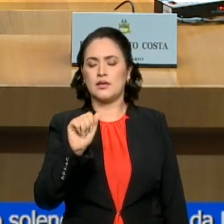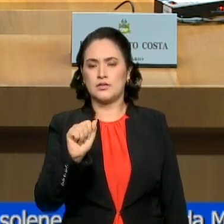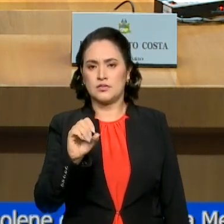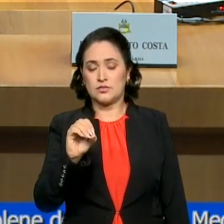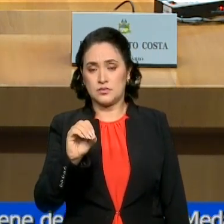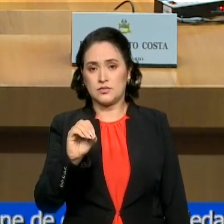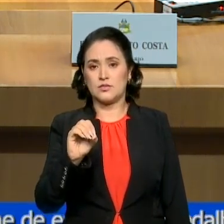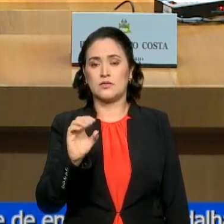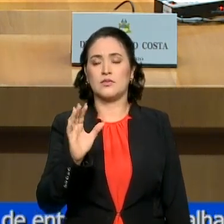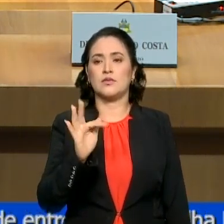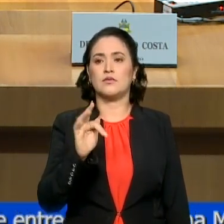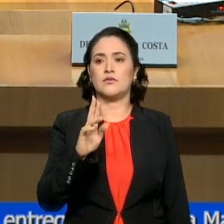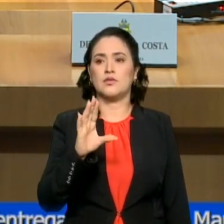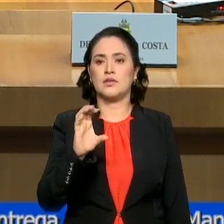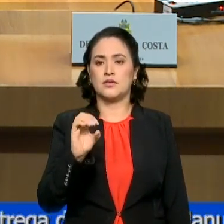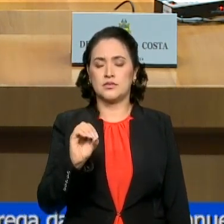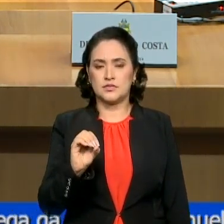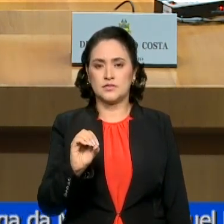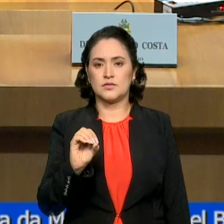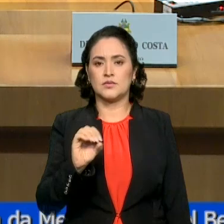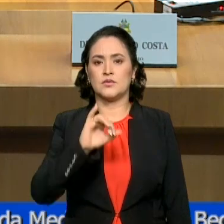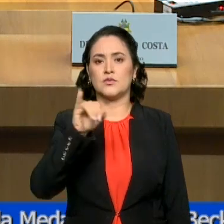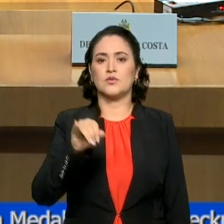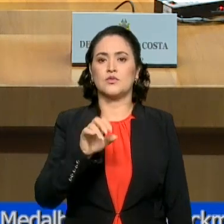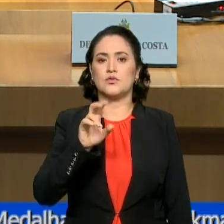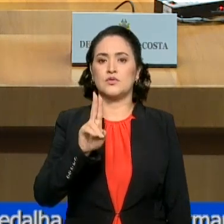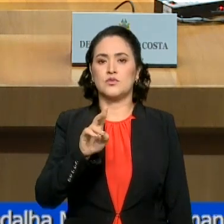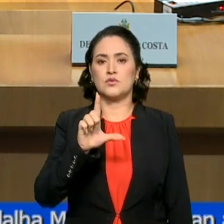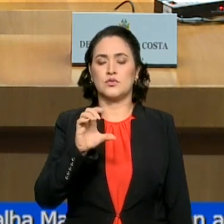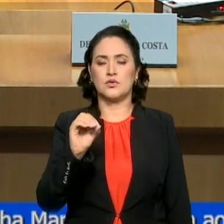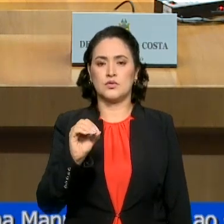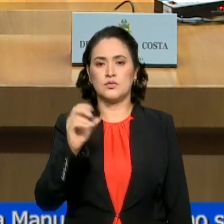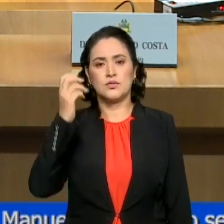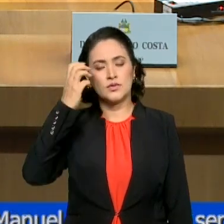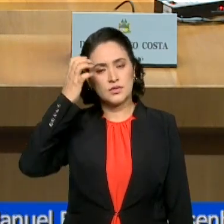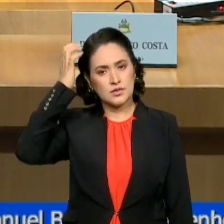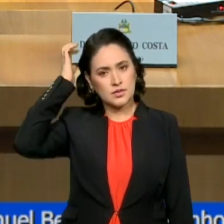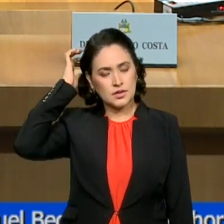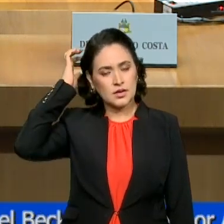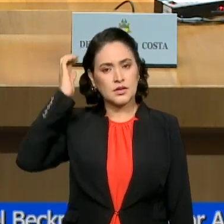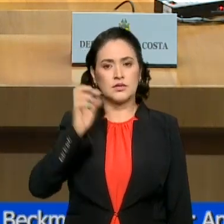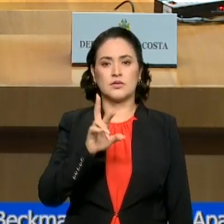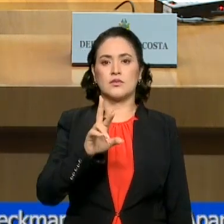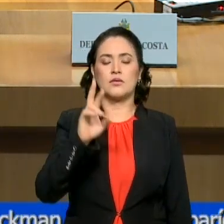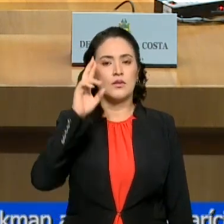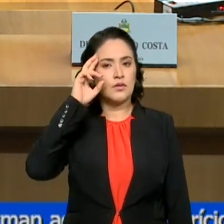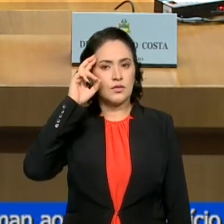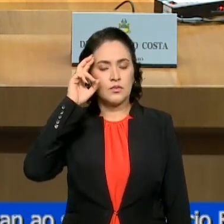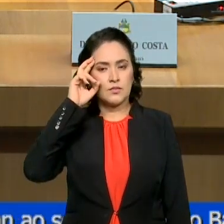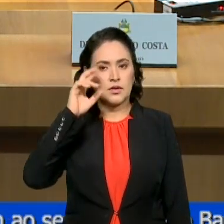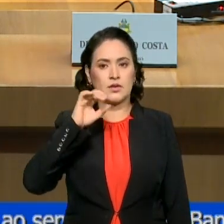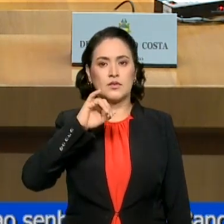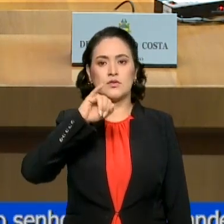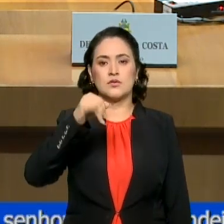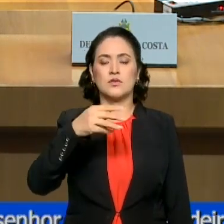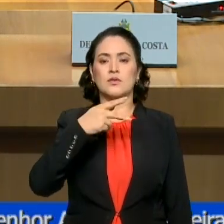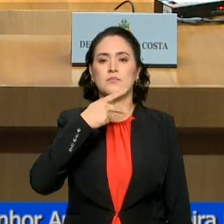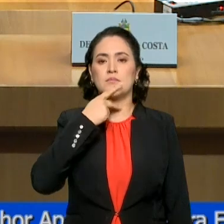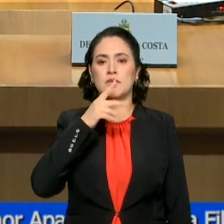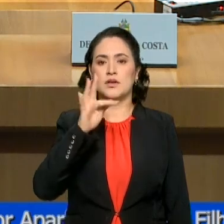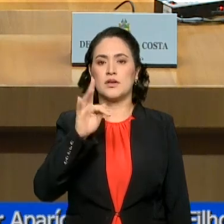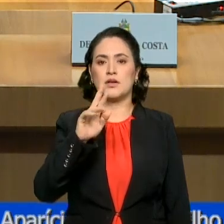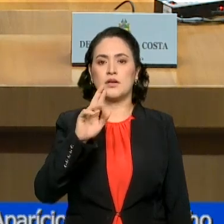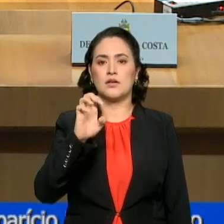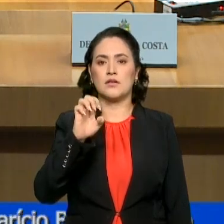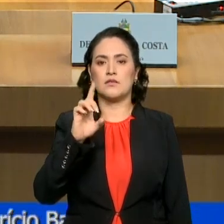Cláudio Cunha, Florencio Neto, Júlio Mendonça, Neto Evangelista, Roberto Costa, Jota Pinto, Fred